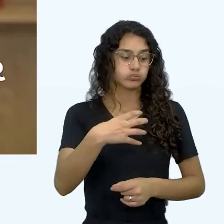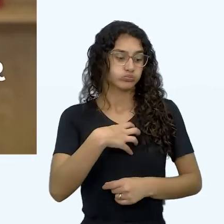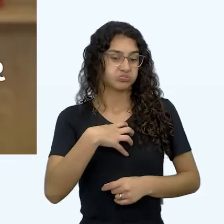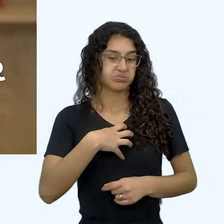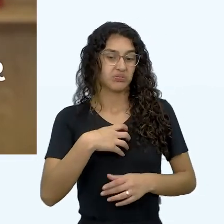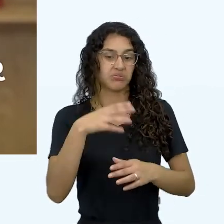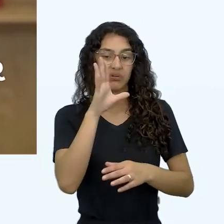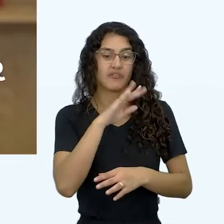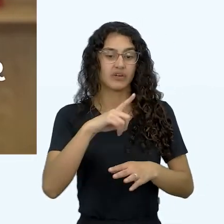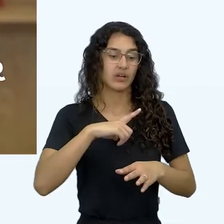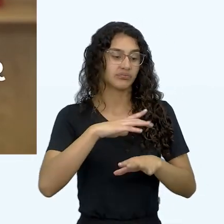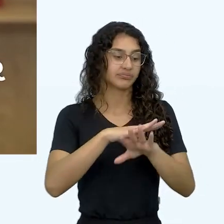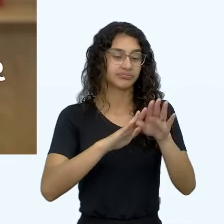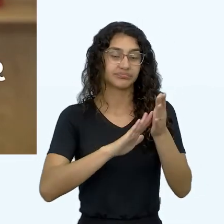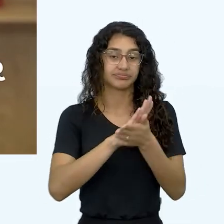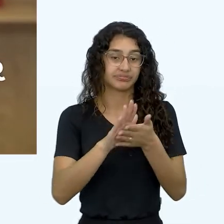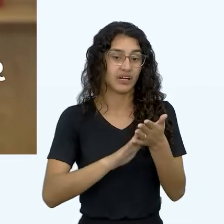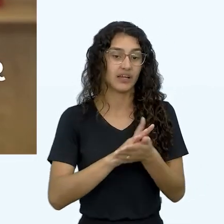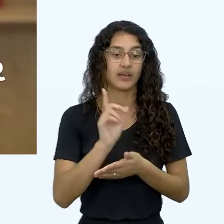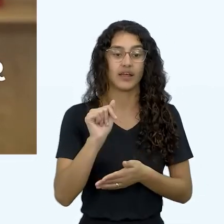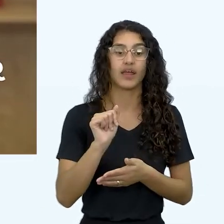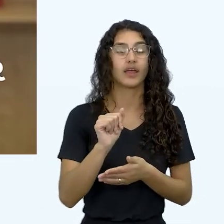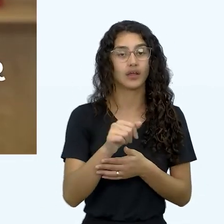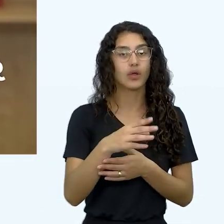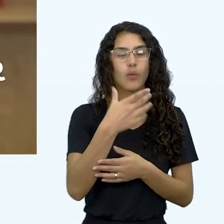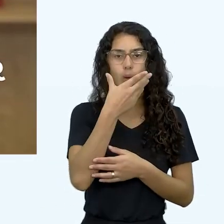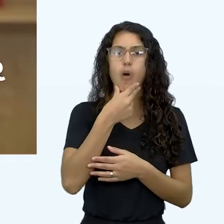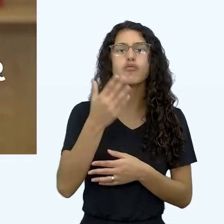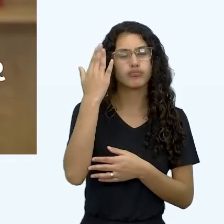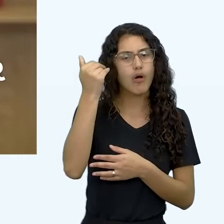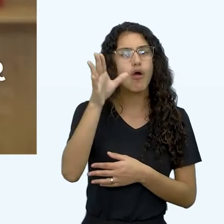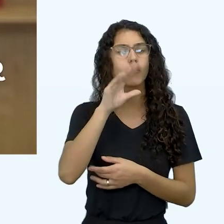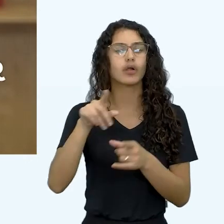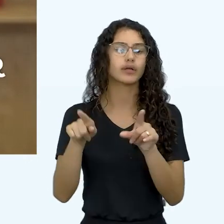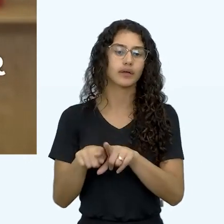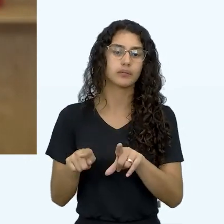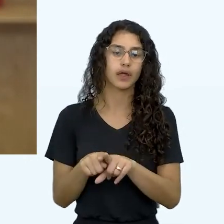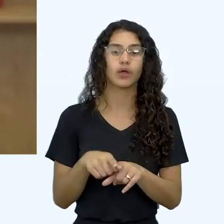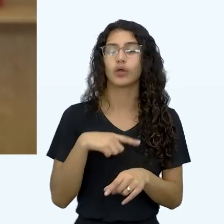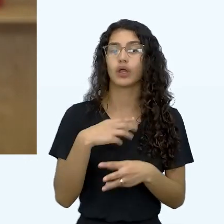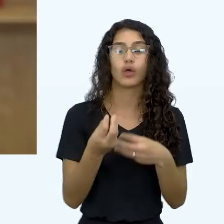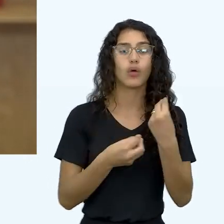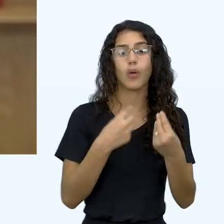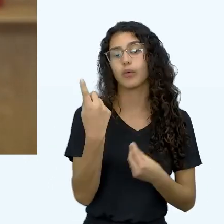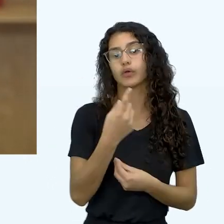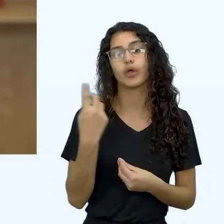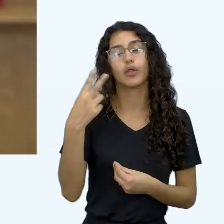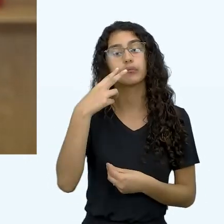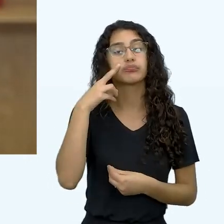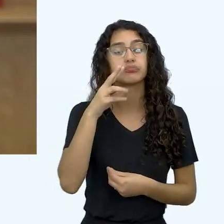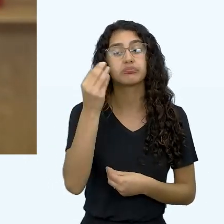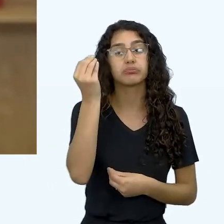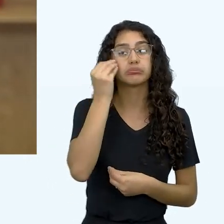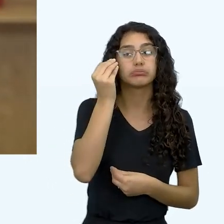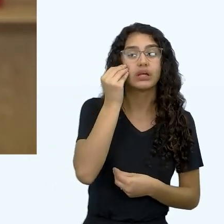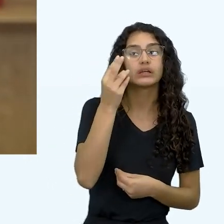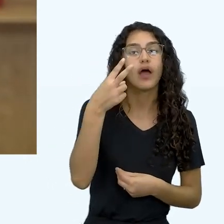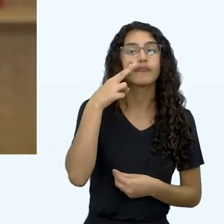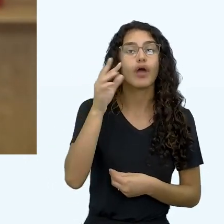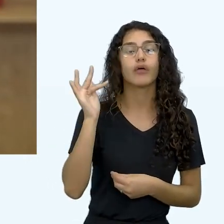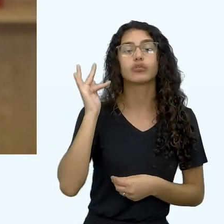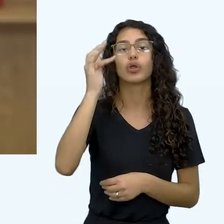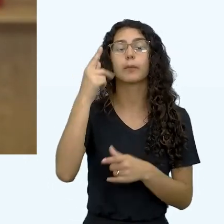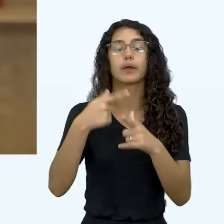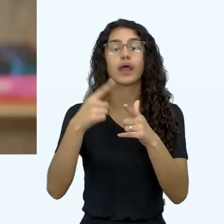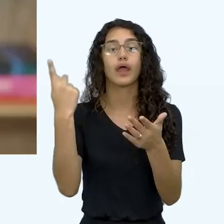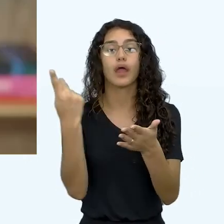está fadado a comer caco de vidro. É o que o Ray Dalio já falou e sempre fala. Né? Não dá para a gente ficar tentando prever o futuro, que se você errar a direção,